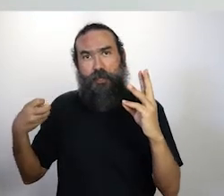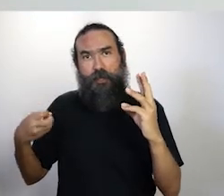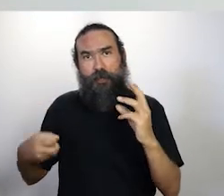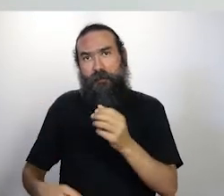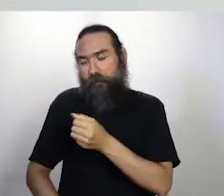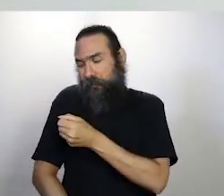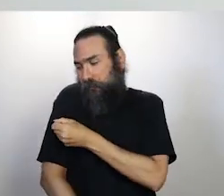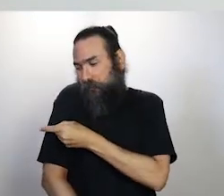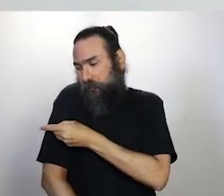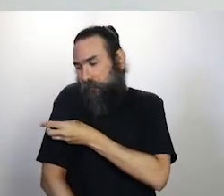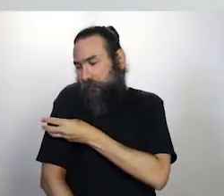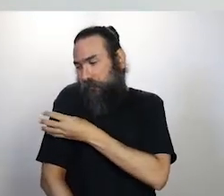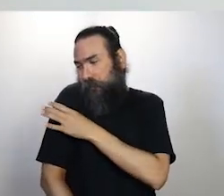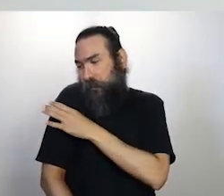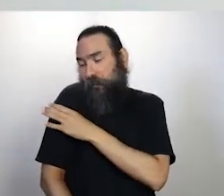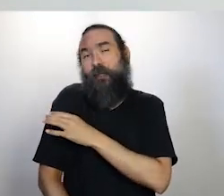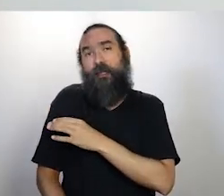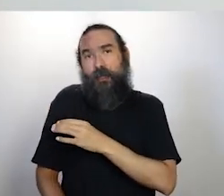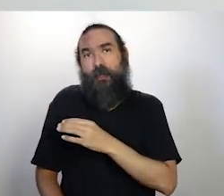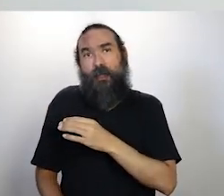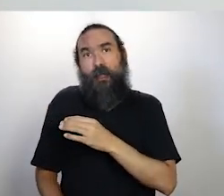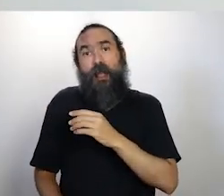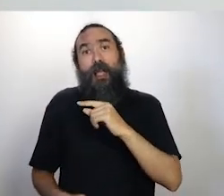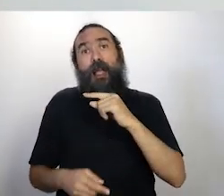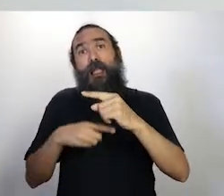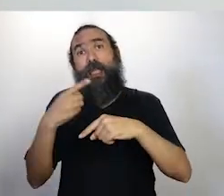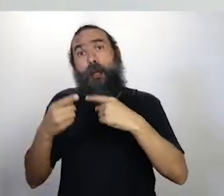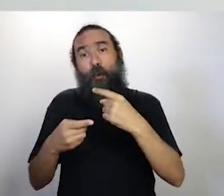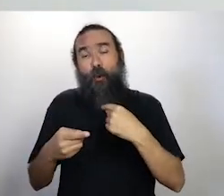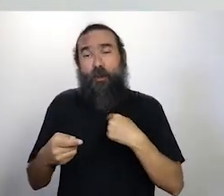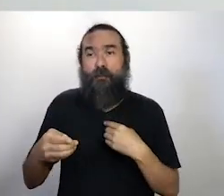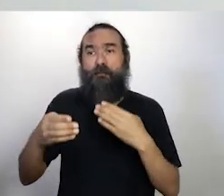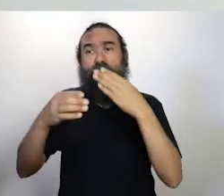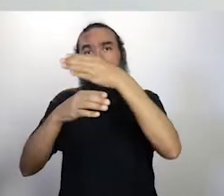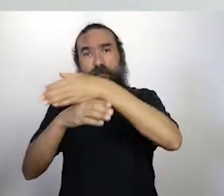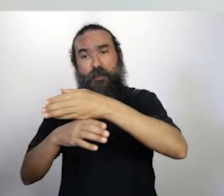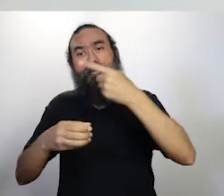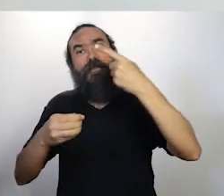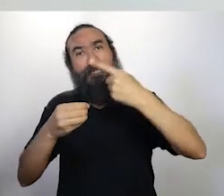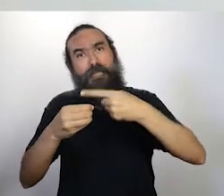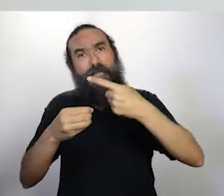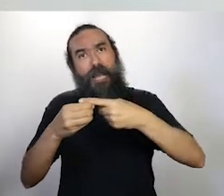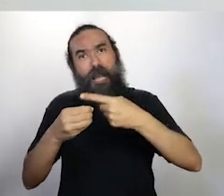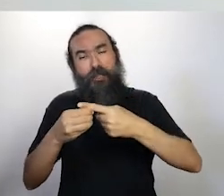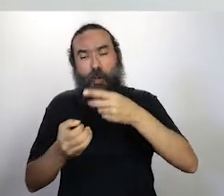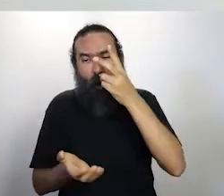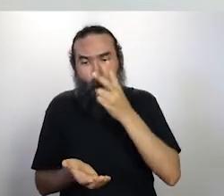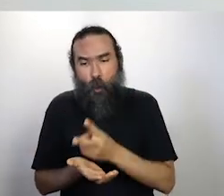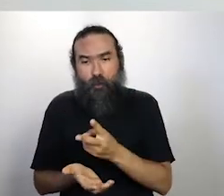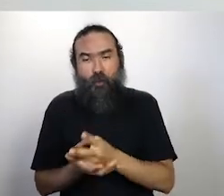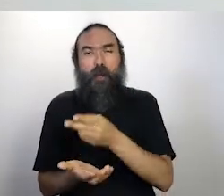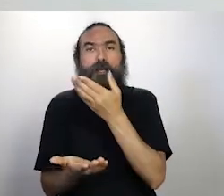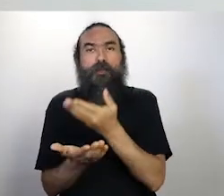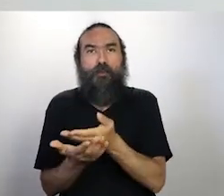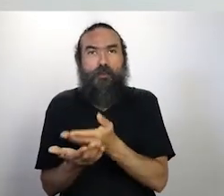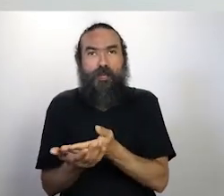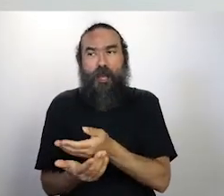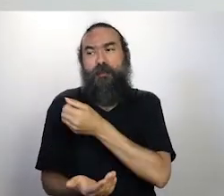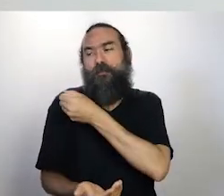né? A partir de uns anos mais à frente, eu fui para a cidade, né? Para dar seguimento, né? Para